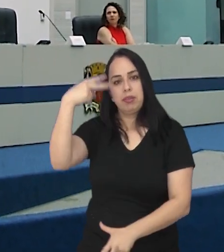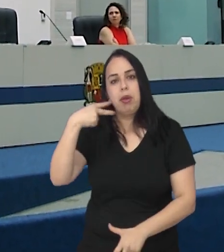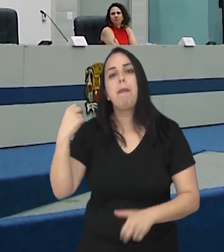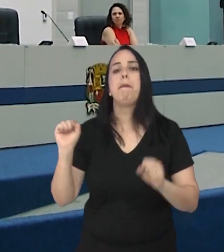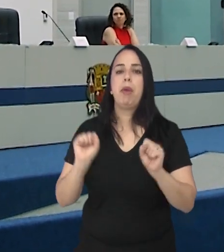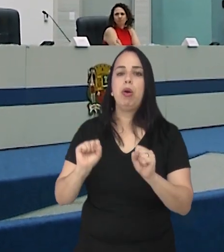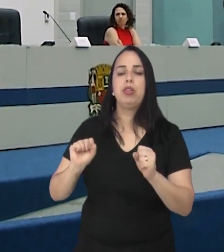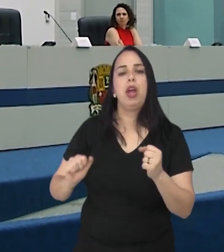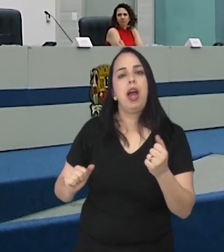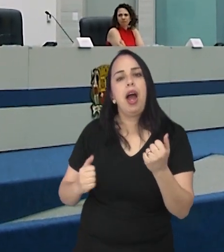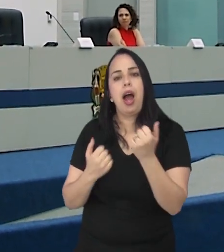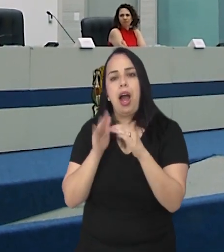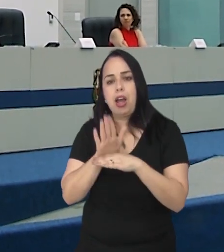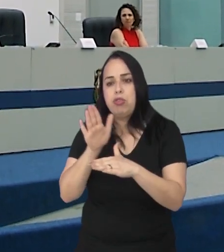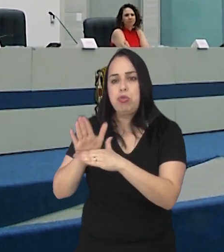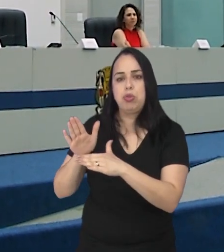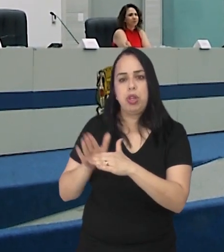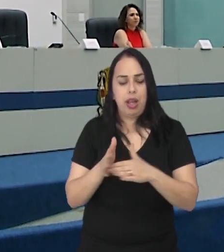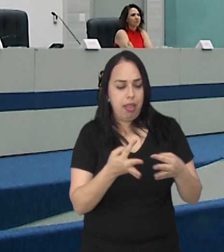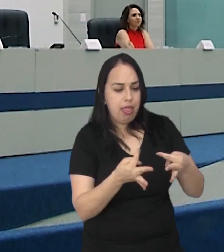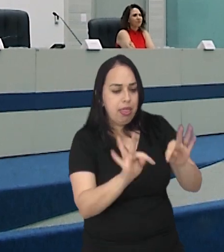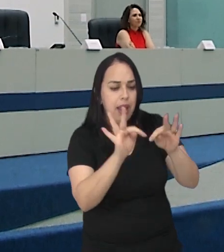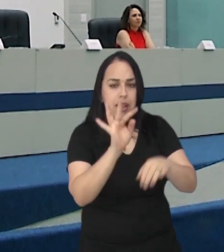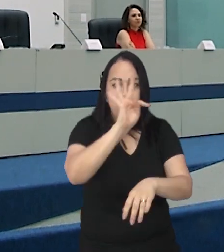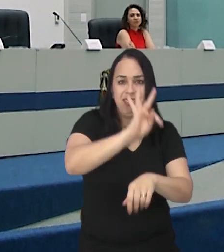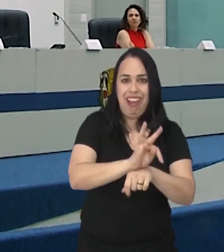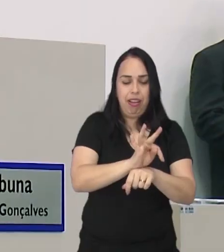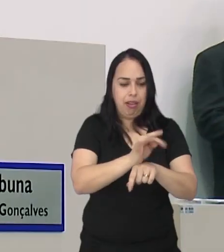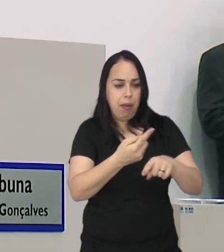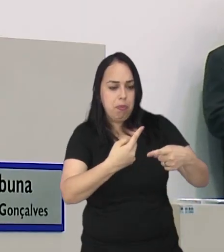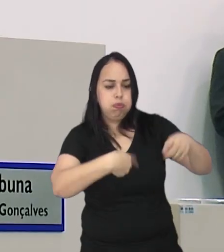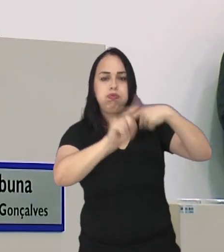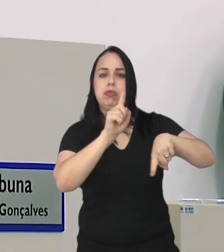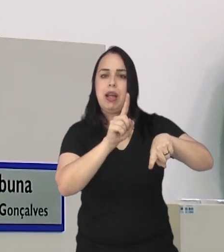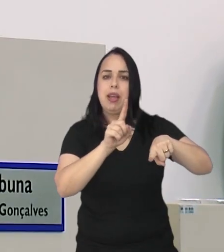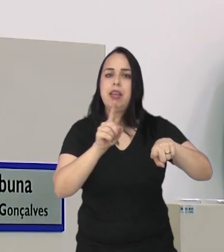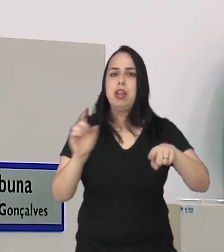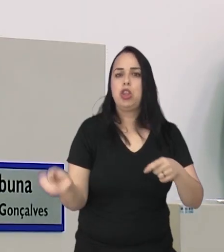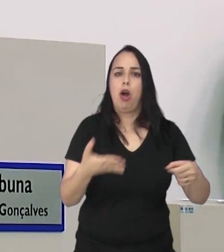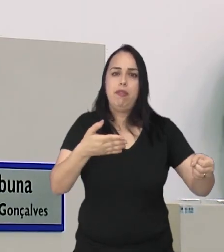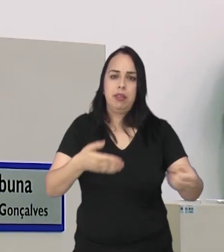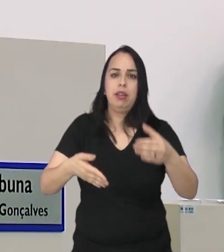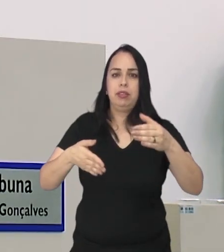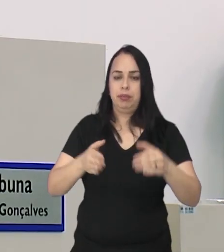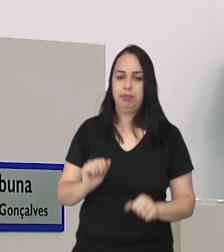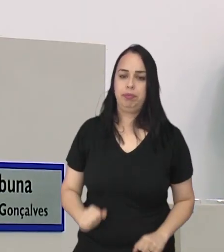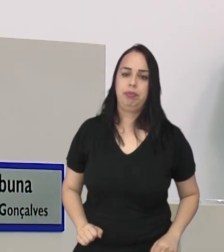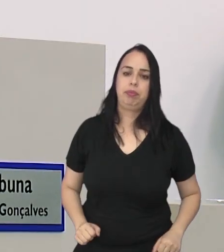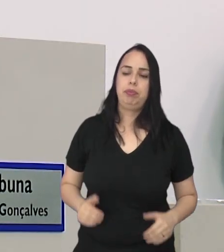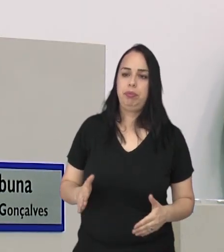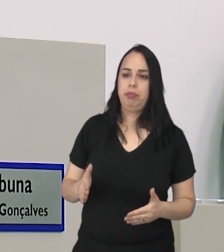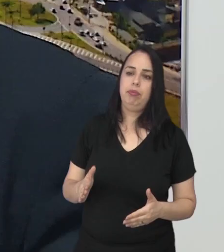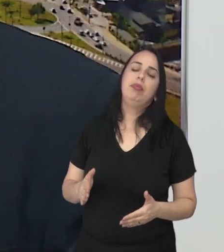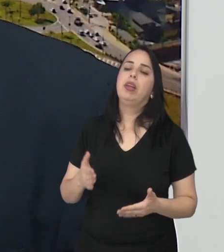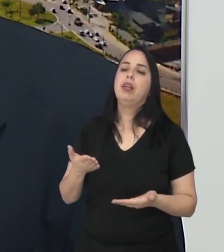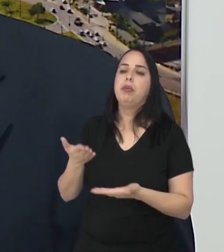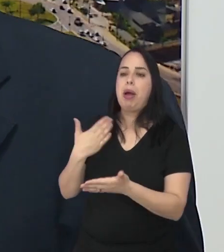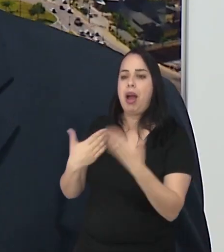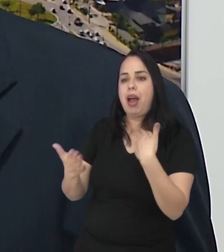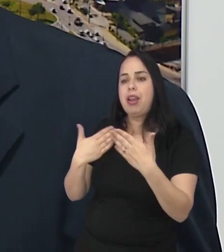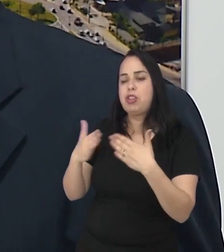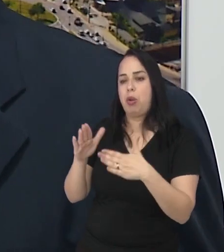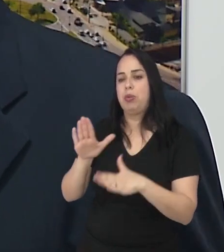cidade pode contribuir para o aperfeiçoamento das técnicas e para a modernização dos serviços do IPEM. Numa